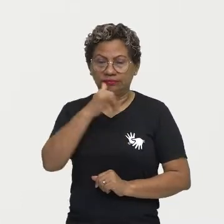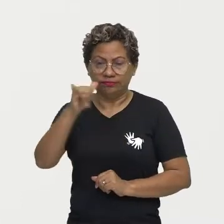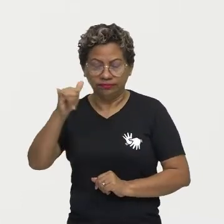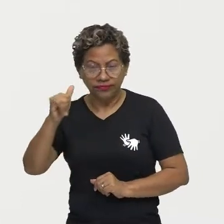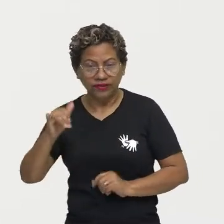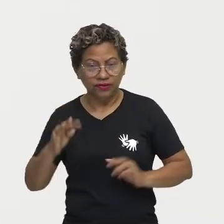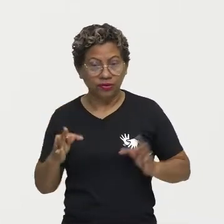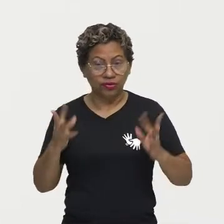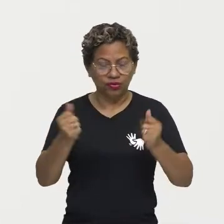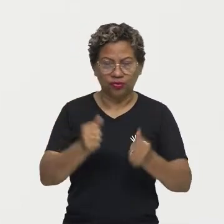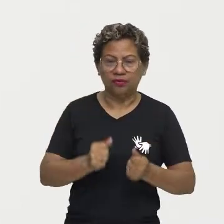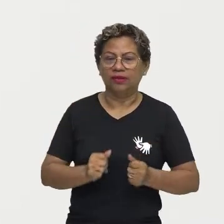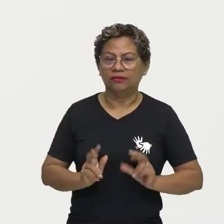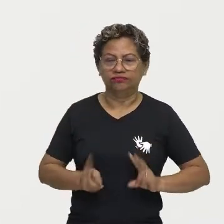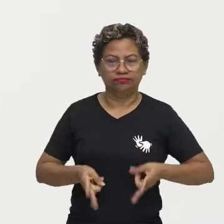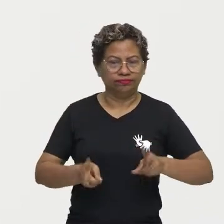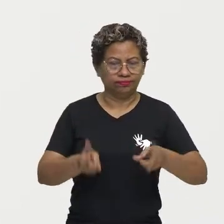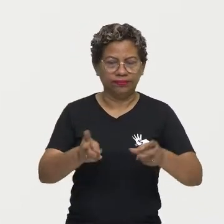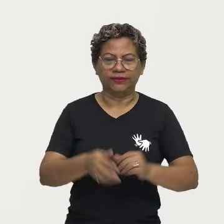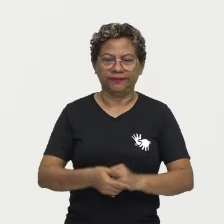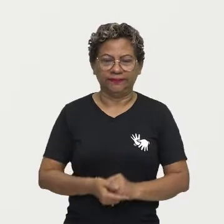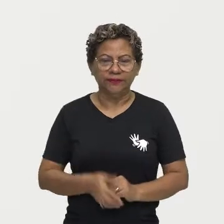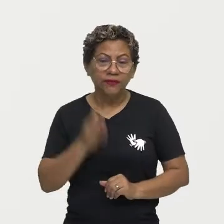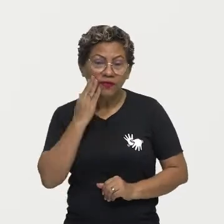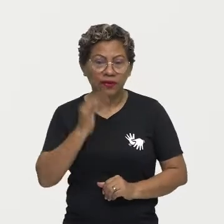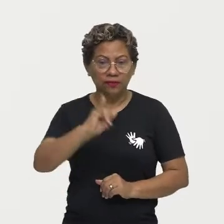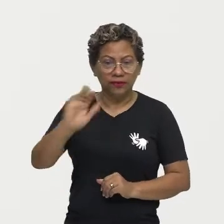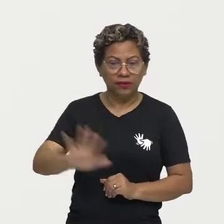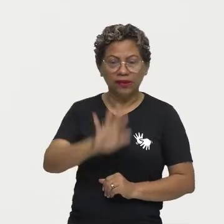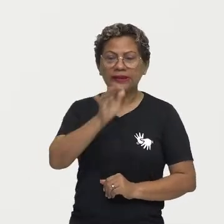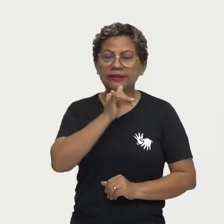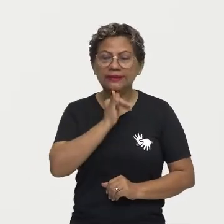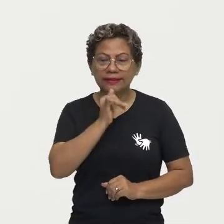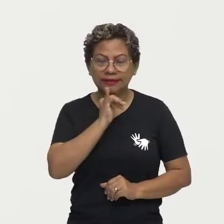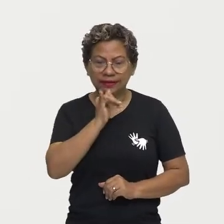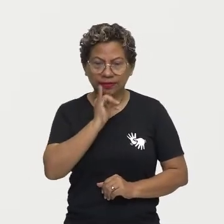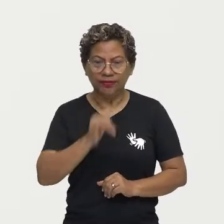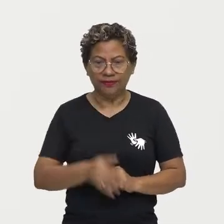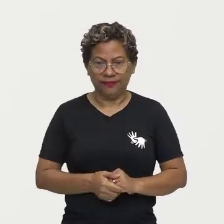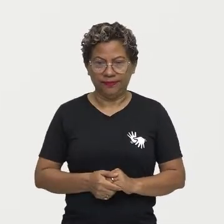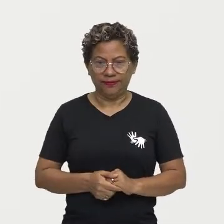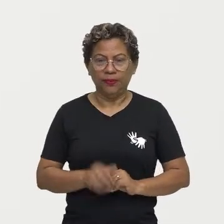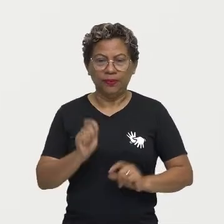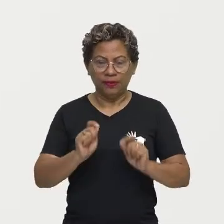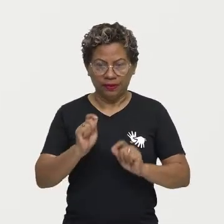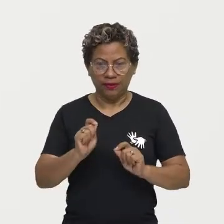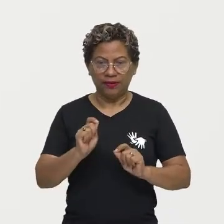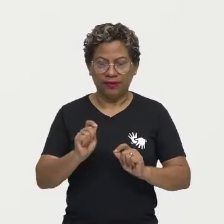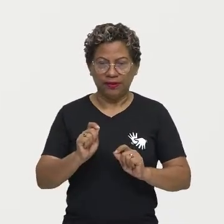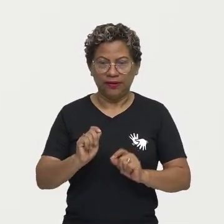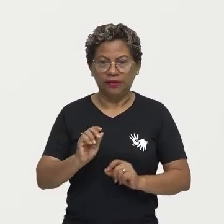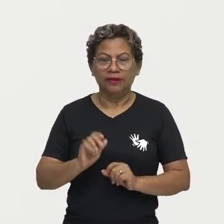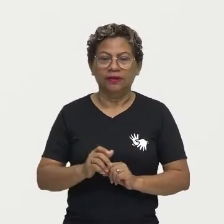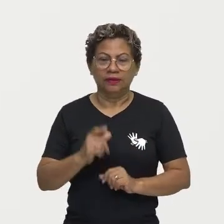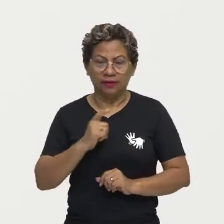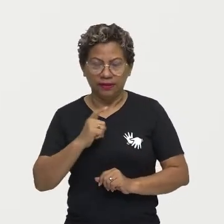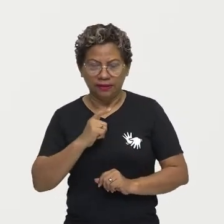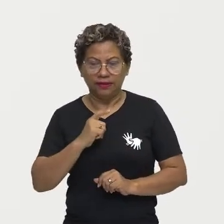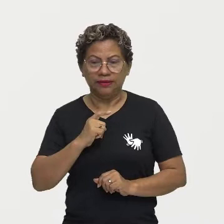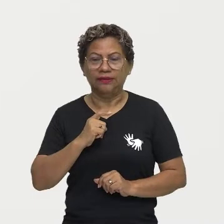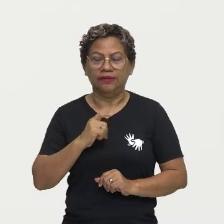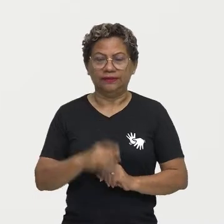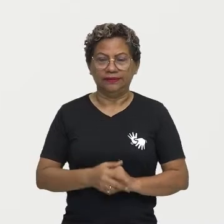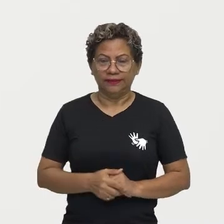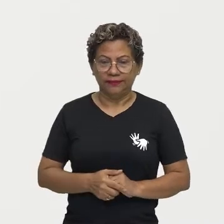é sempre constante. E aqui algumas imagens, né, com exemplos aí de sistemas com energia. Nós vemos ali no final a imagem